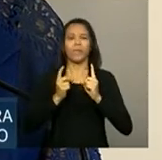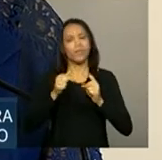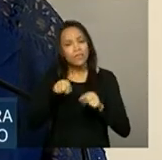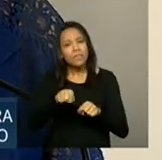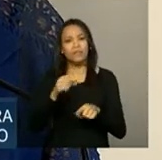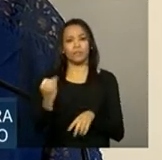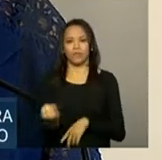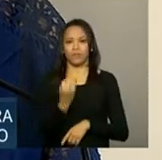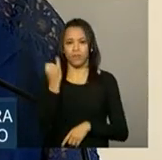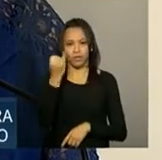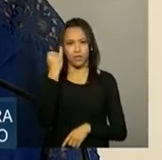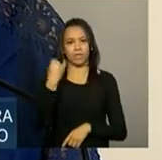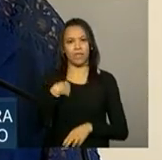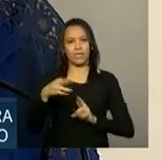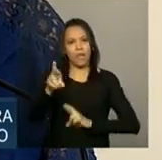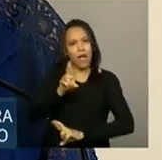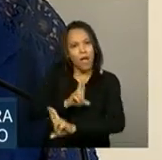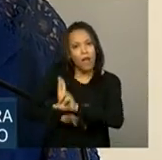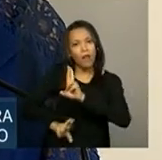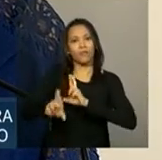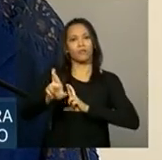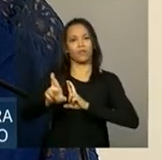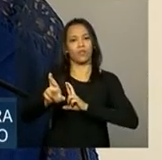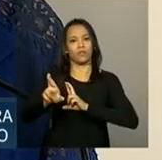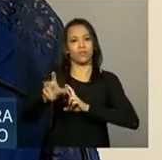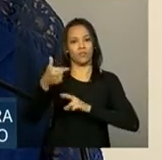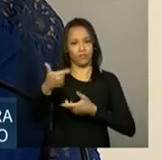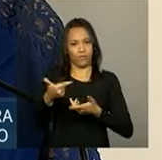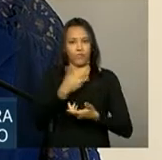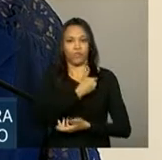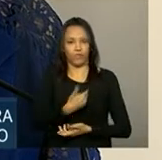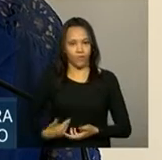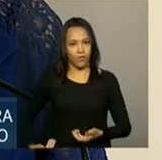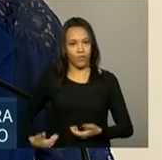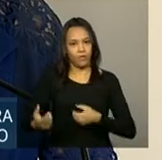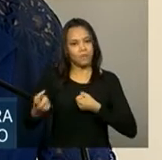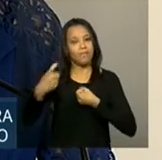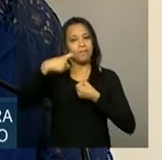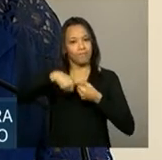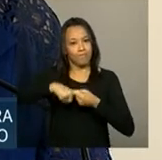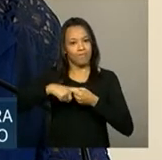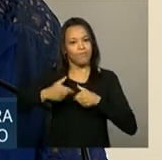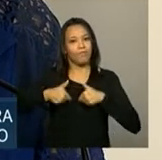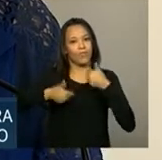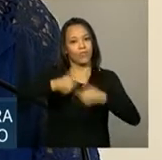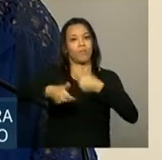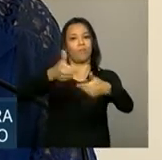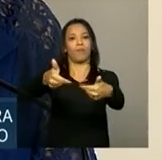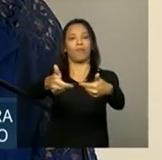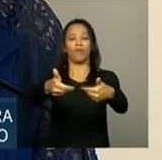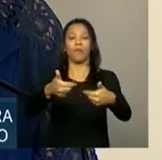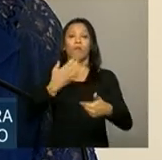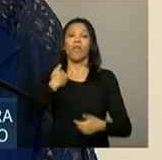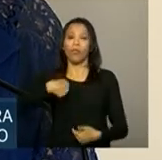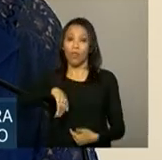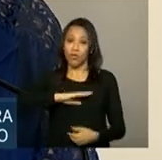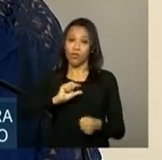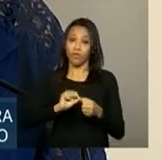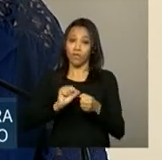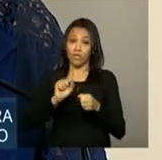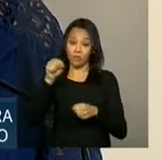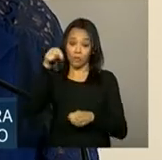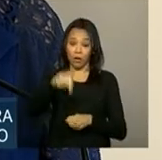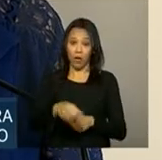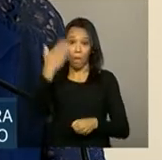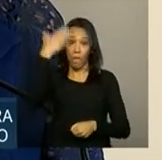necessário essas relações republicanas e parceiras e nós estamos fazendo isso aqui hoje